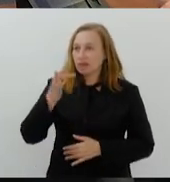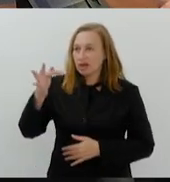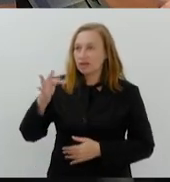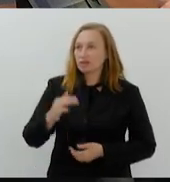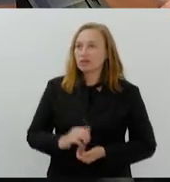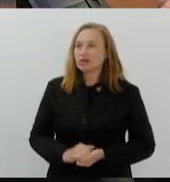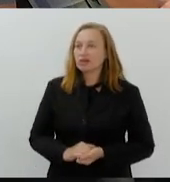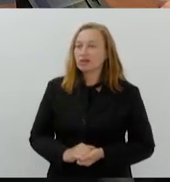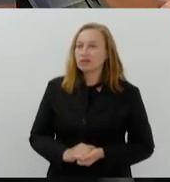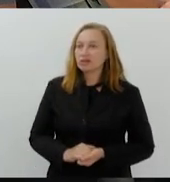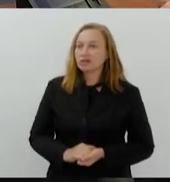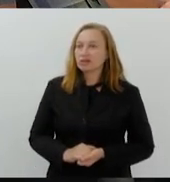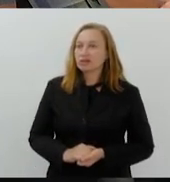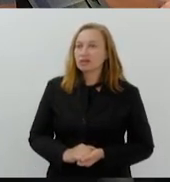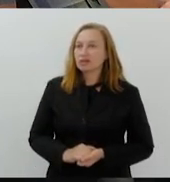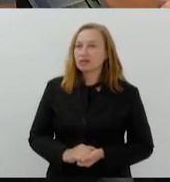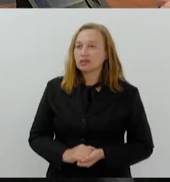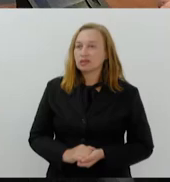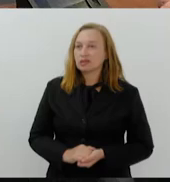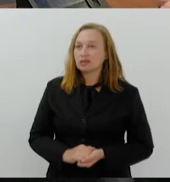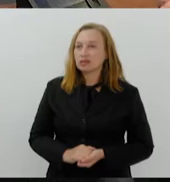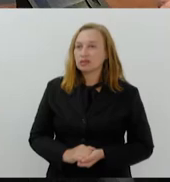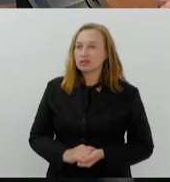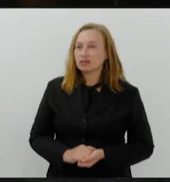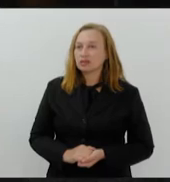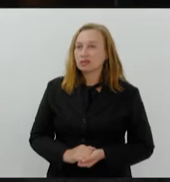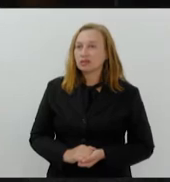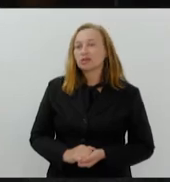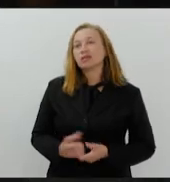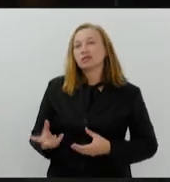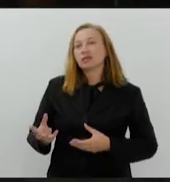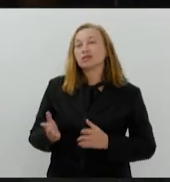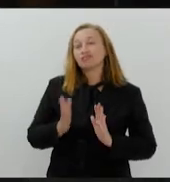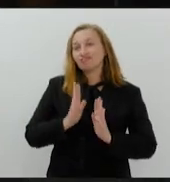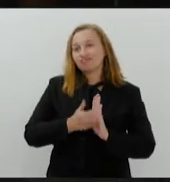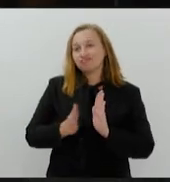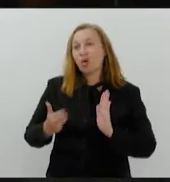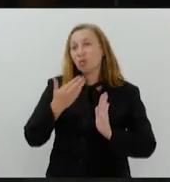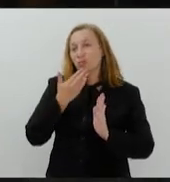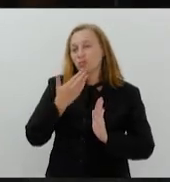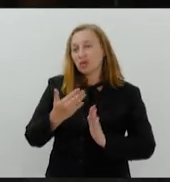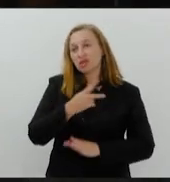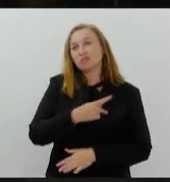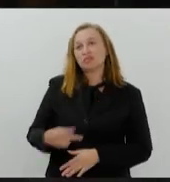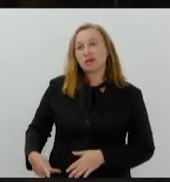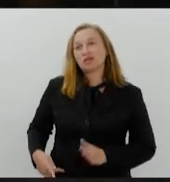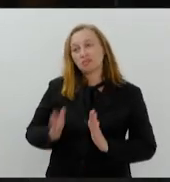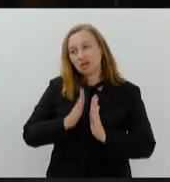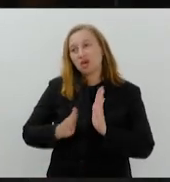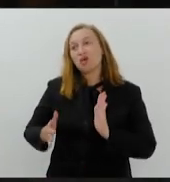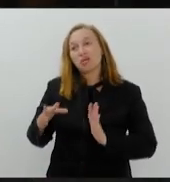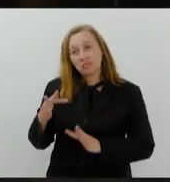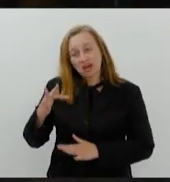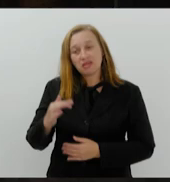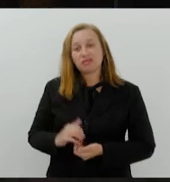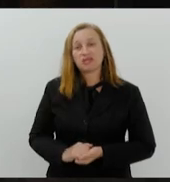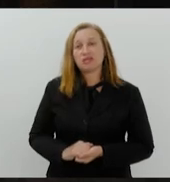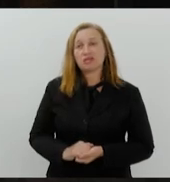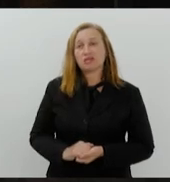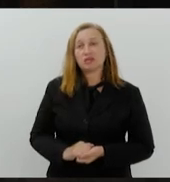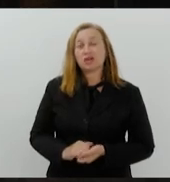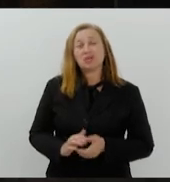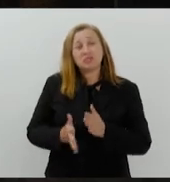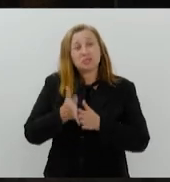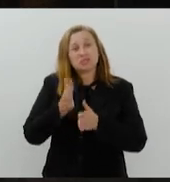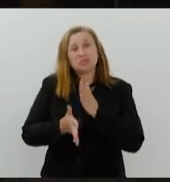breve possível. Porque foi uma assim, está no regimento e o presidente pediu para que pela ordem fosse breve, para não